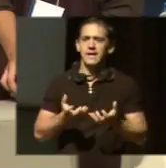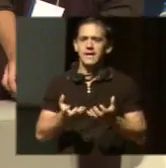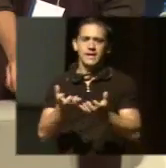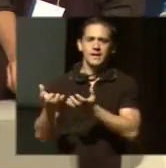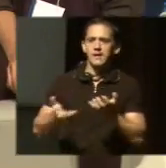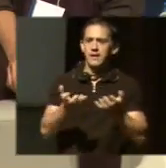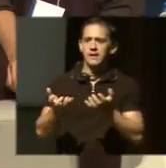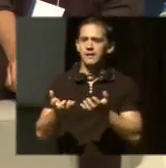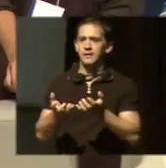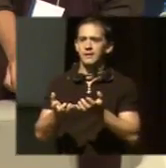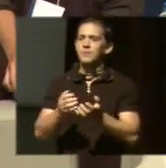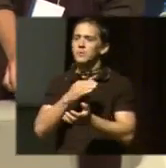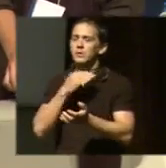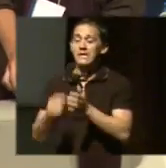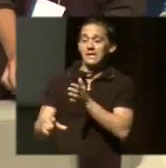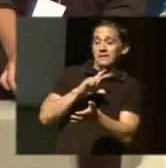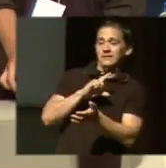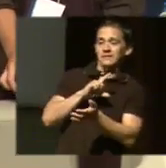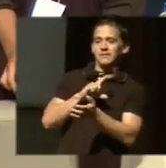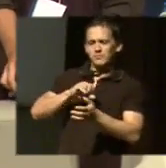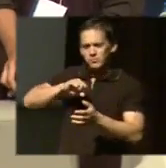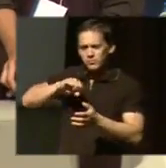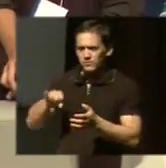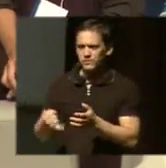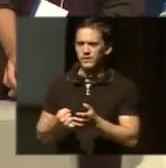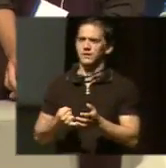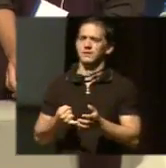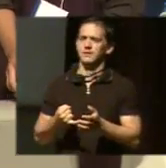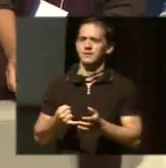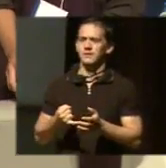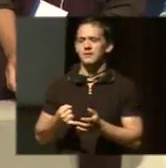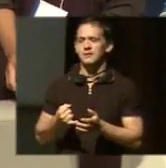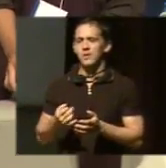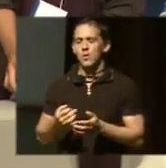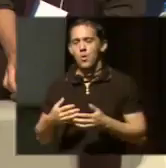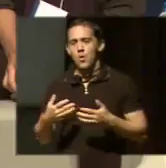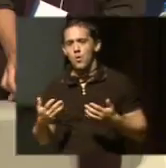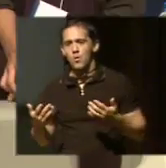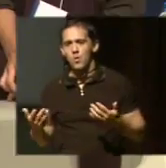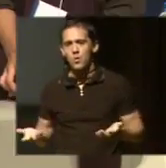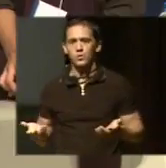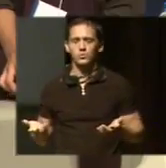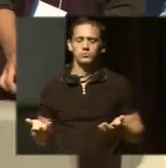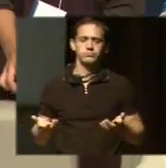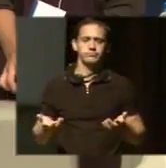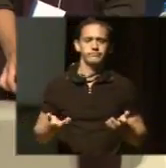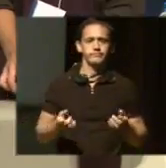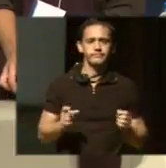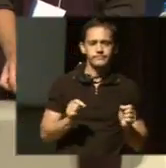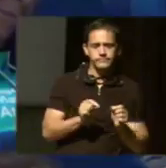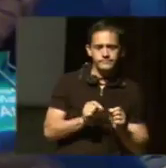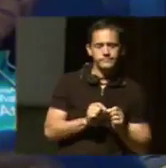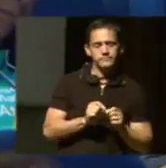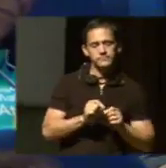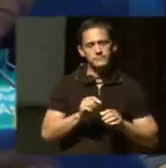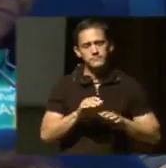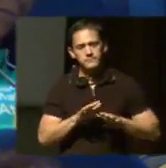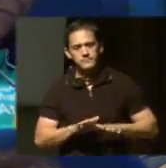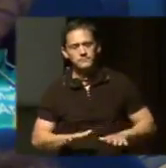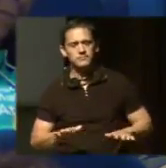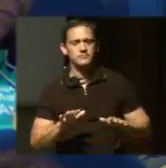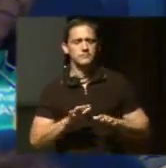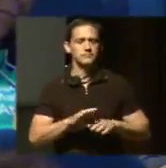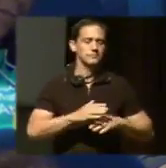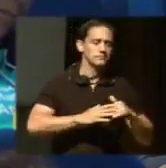antes que morram, antes que deixem o mundo, ou fazem tudo na manha mesmo,